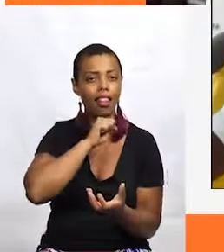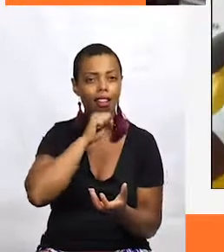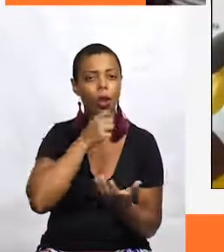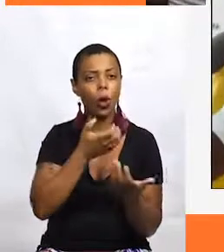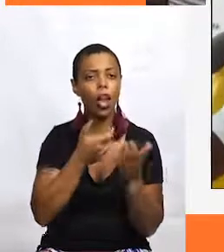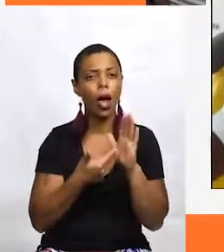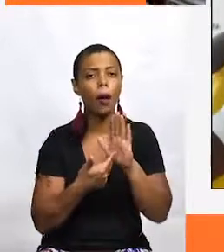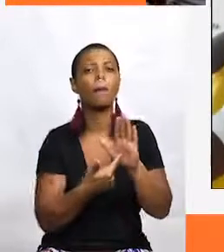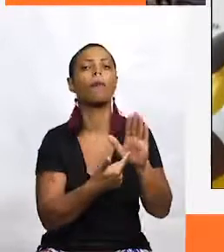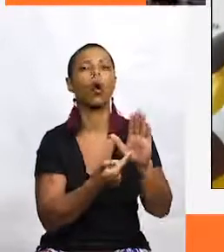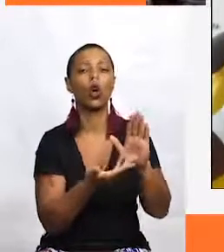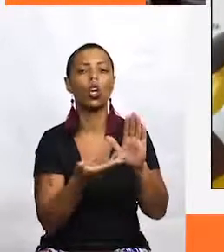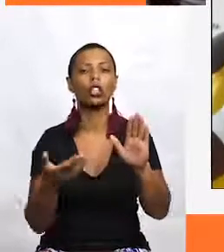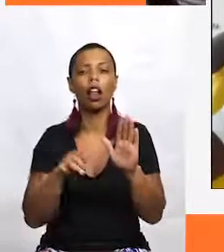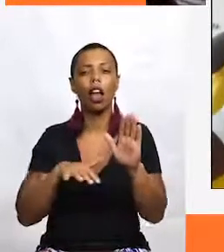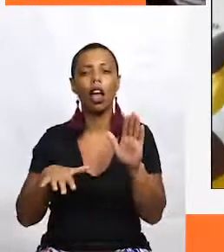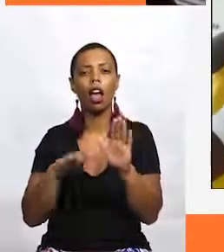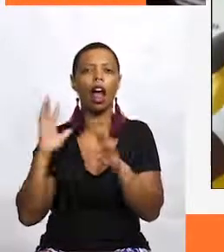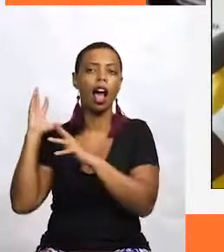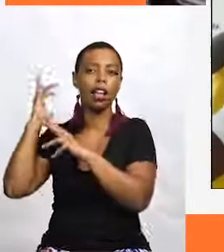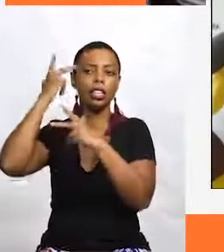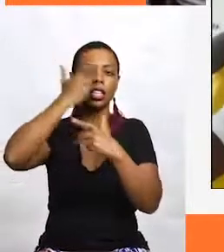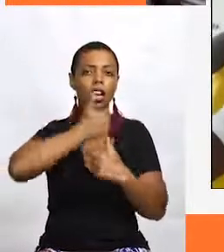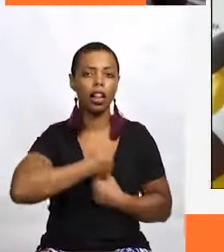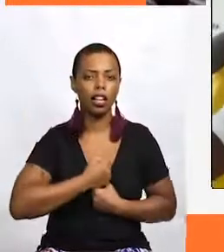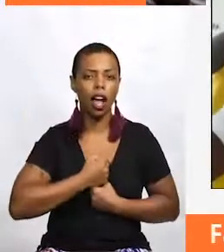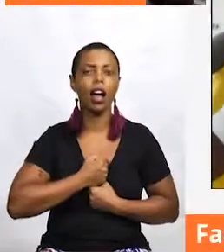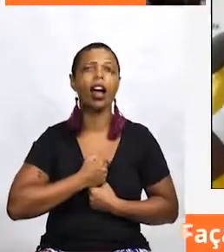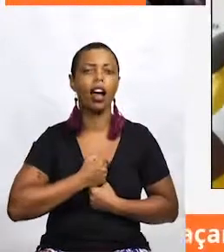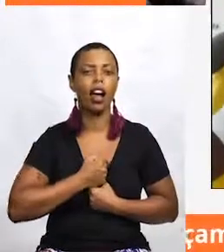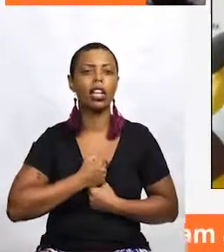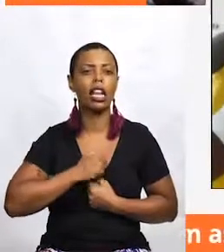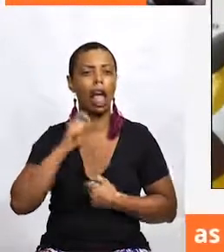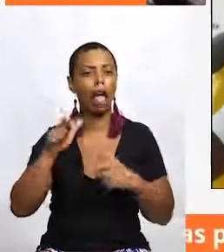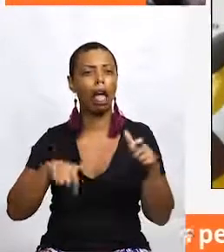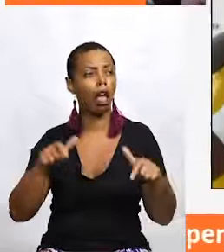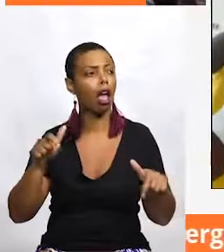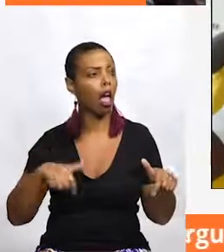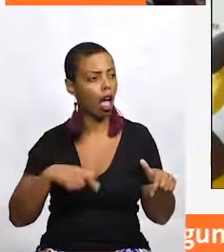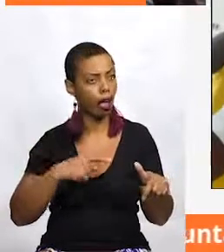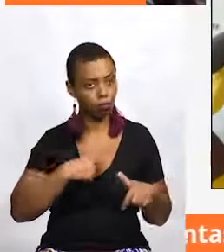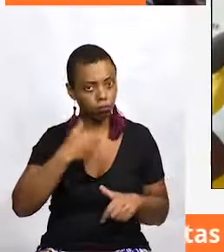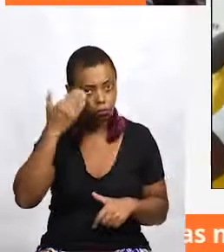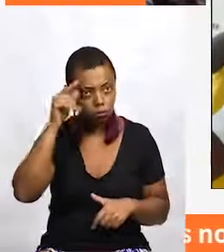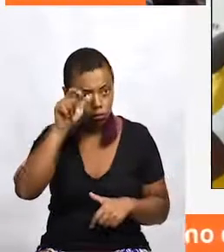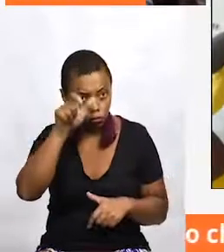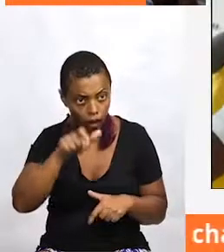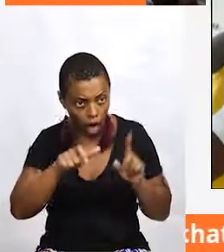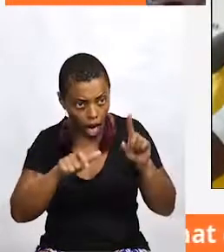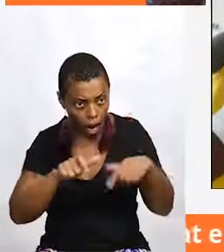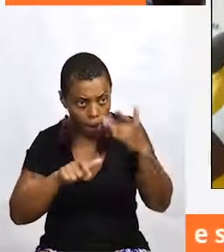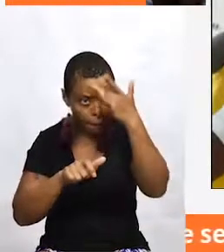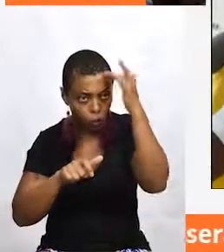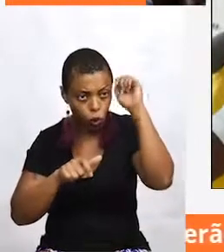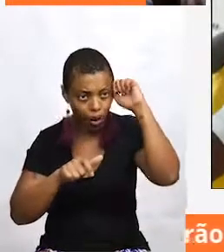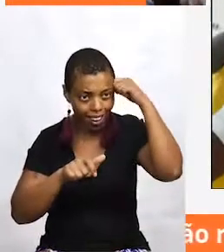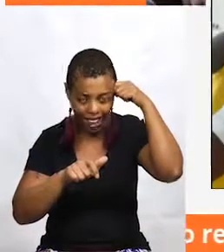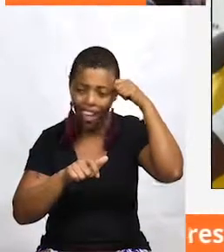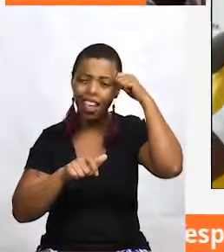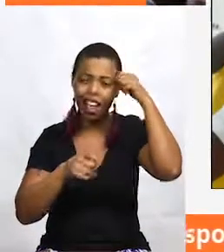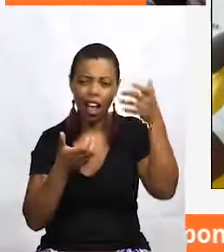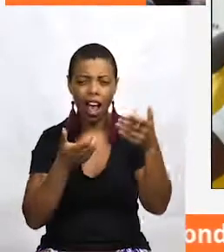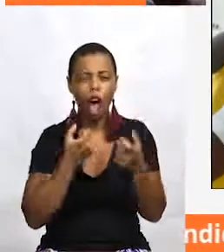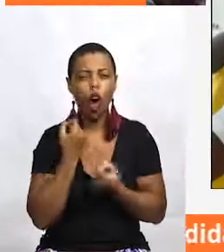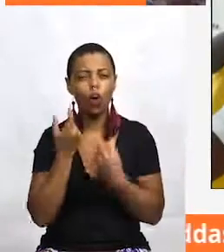isso, né, dentro da ancestralidade, que para quem se identifica como pessoa negra e quer ressignificar